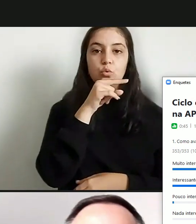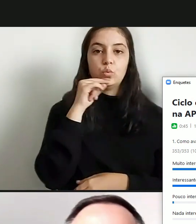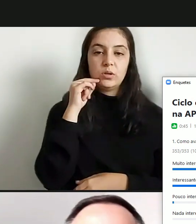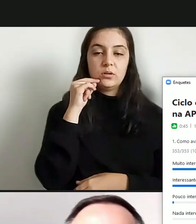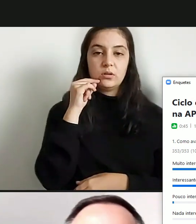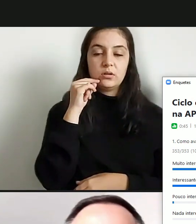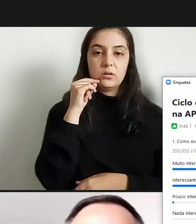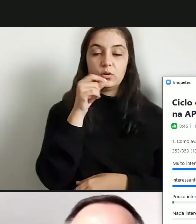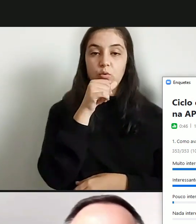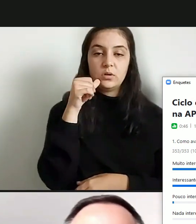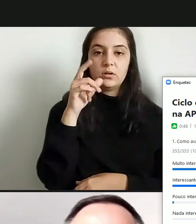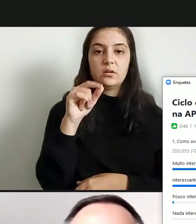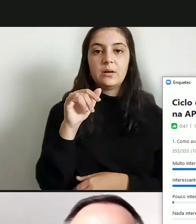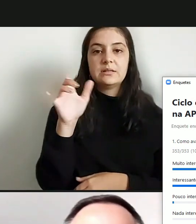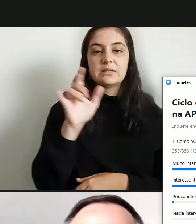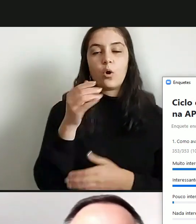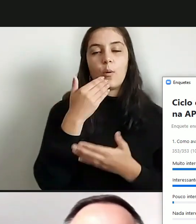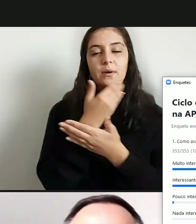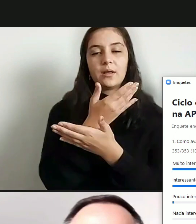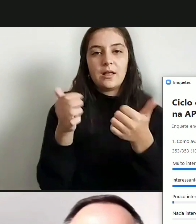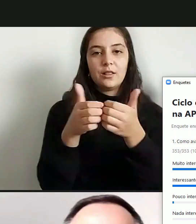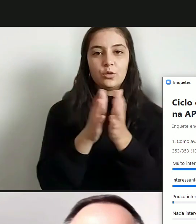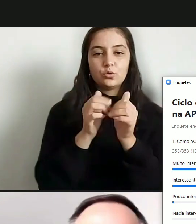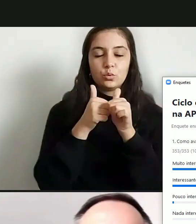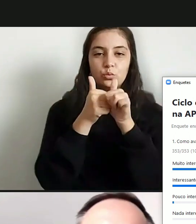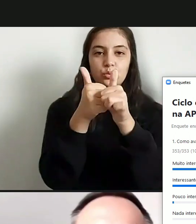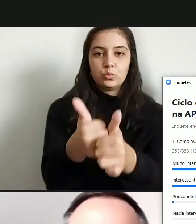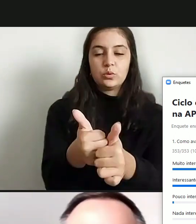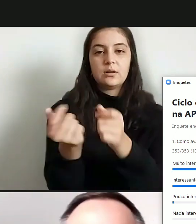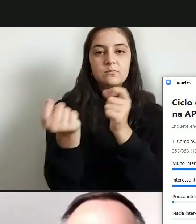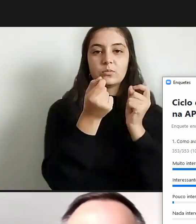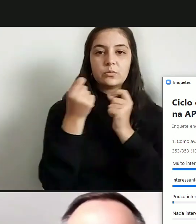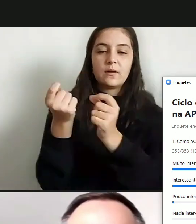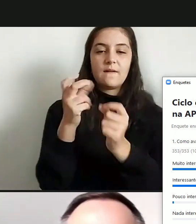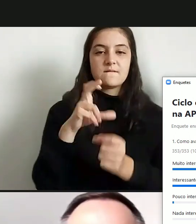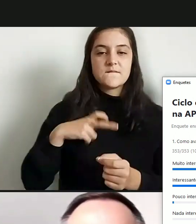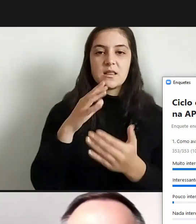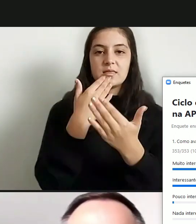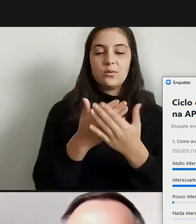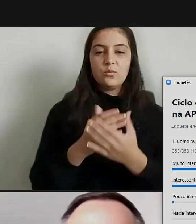obrigada a todos e a todas que nos acompanharam ao longo deste debate tão enriquecedor.